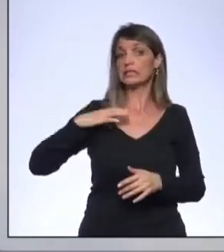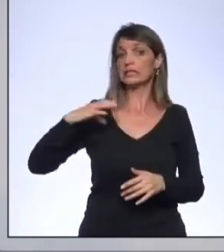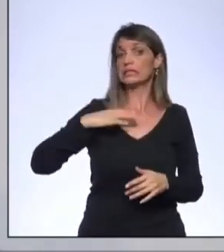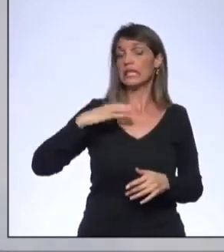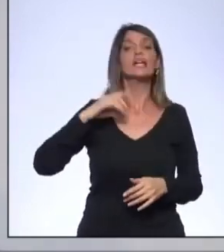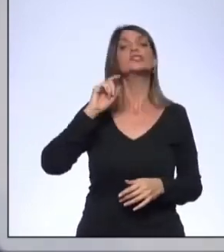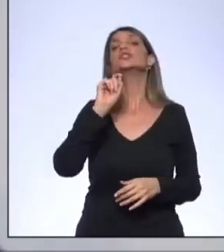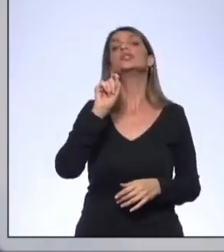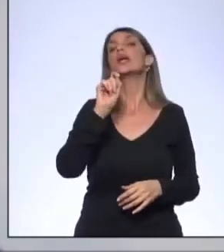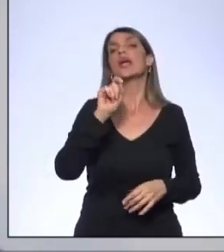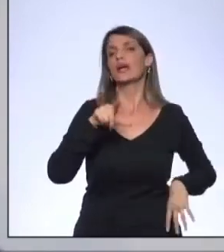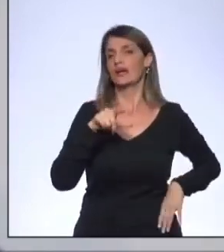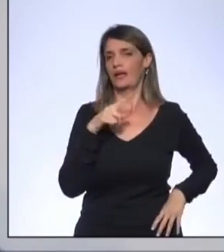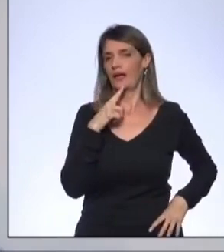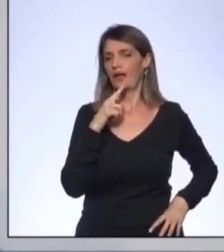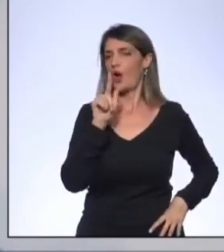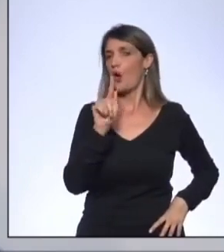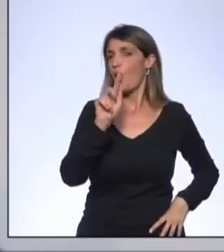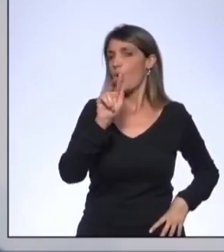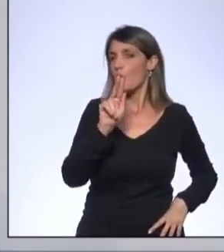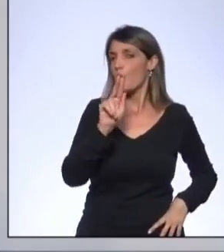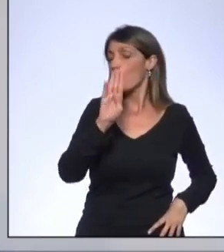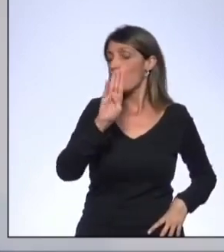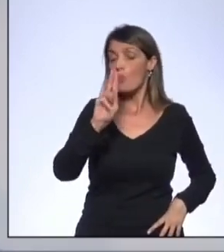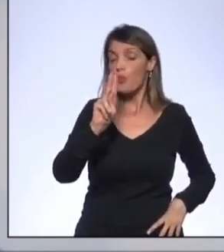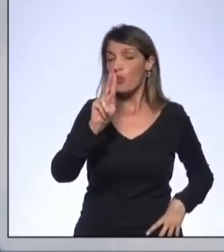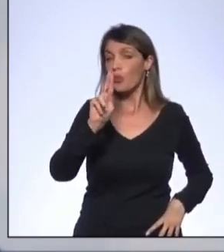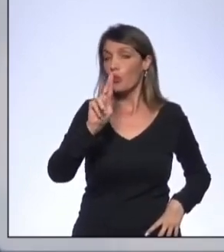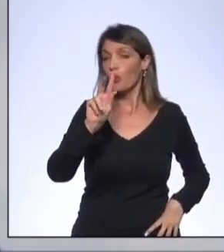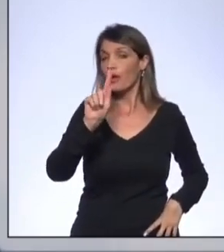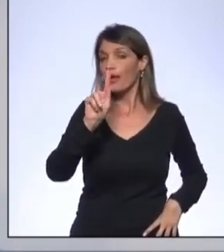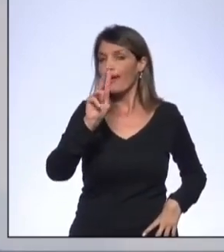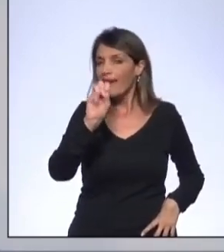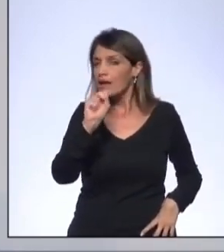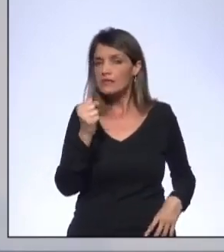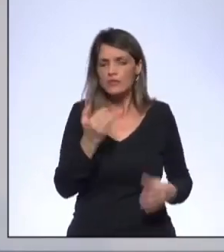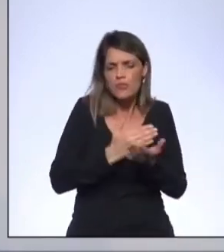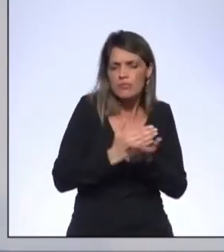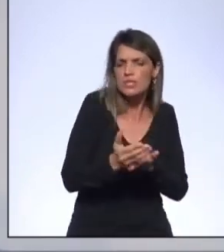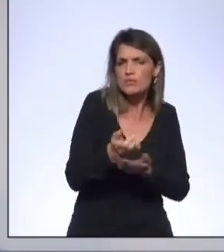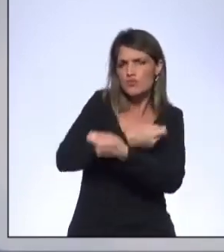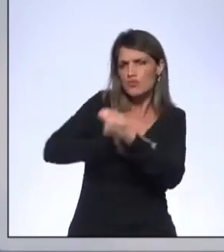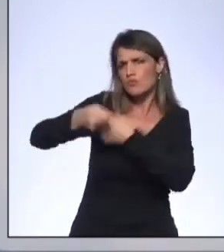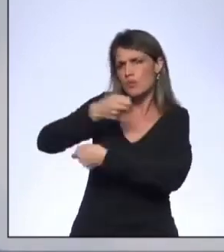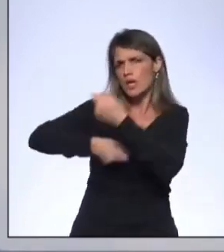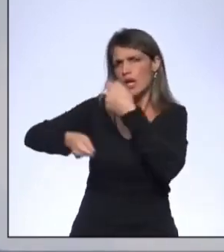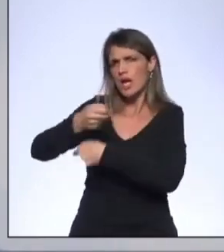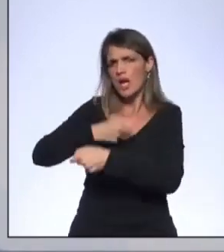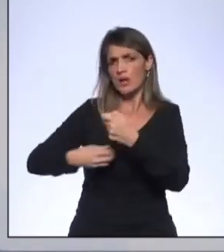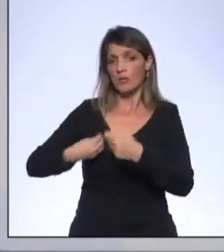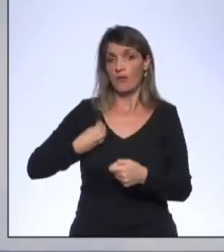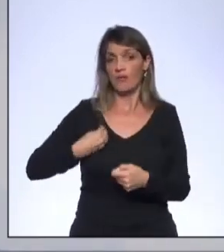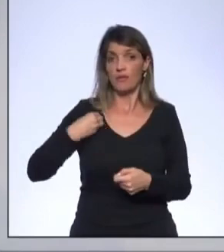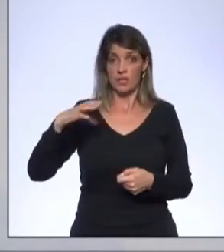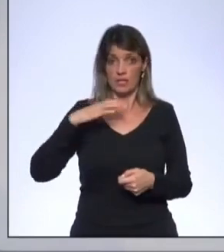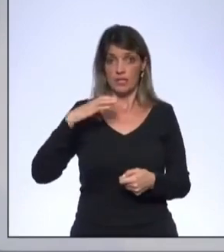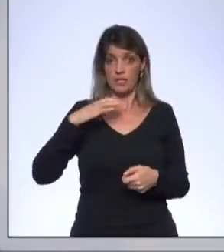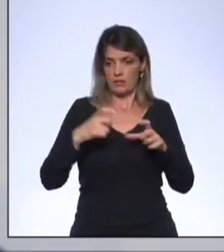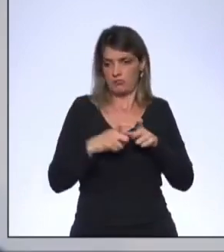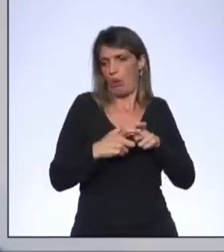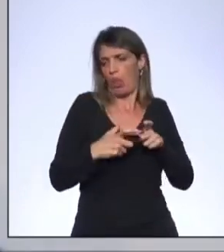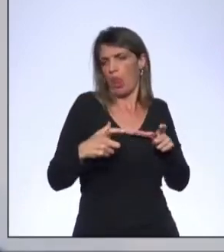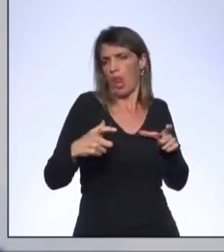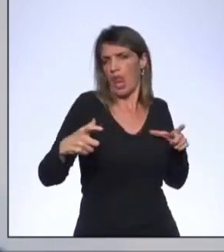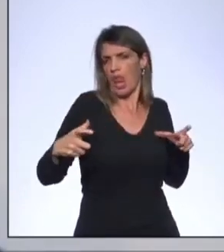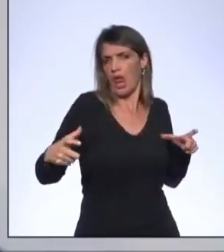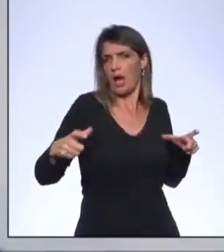burguês, né? Então, logo, com o tempo, com o desenvolvimento desse comércio, com o desenvolvimento da vida urbana novamente, né?